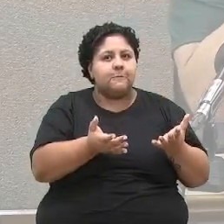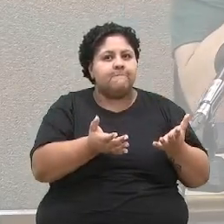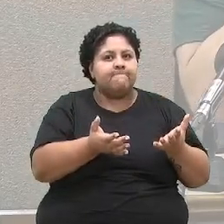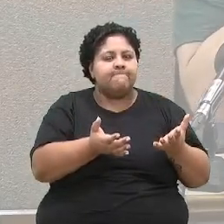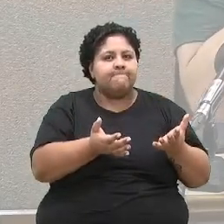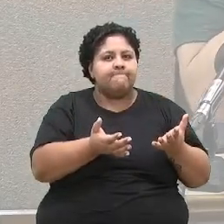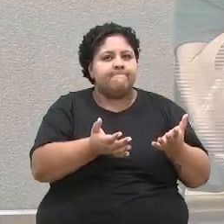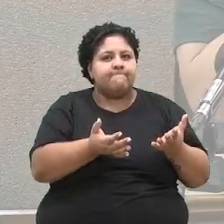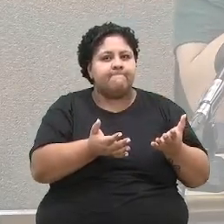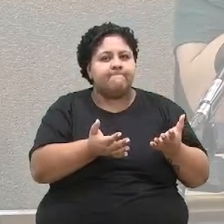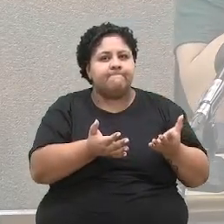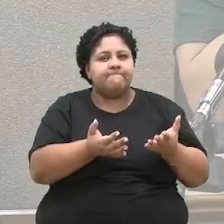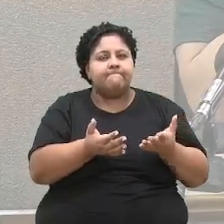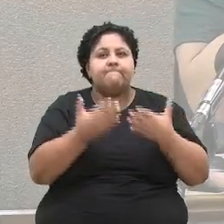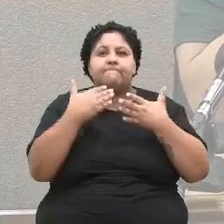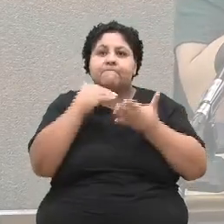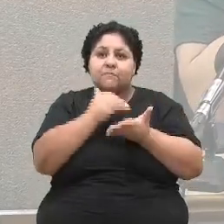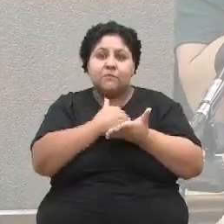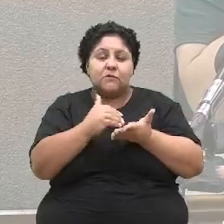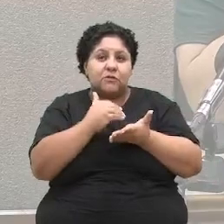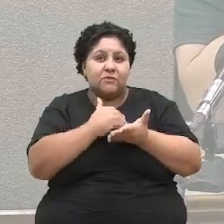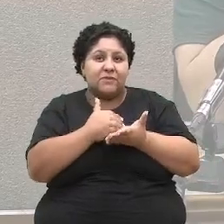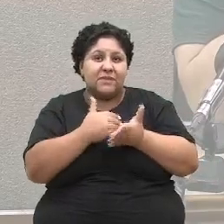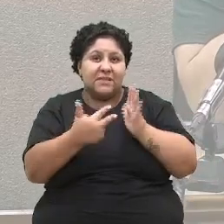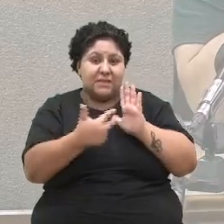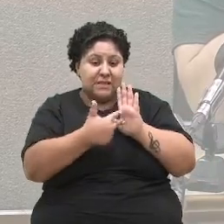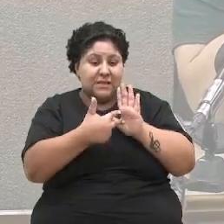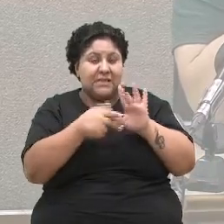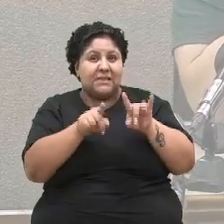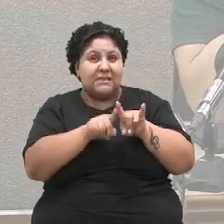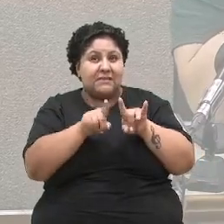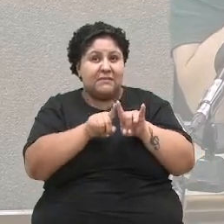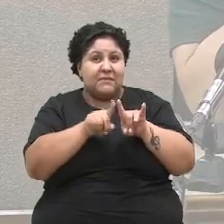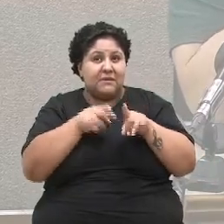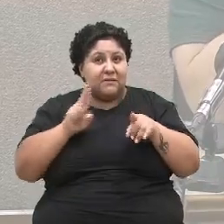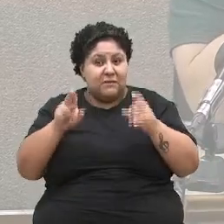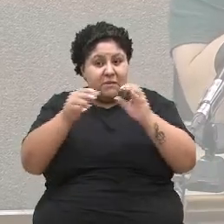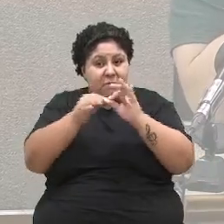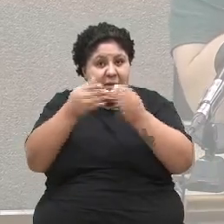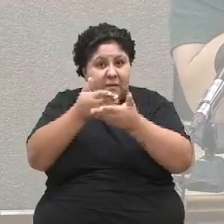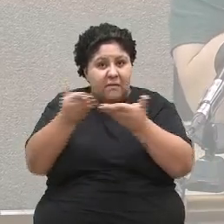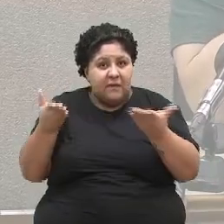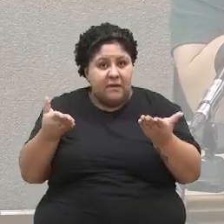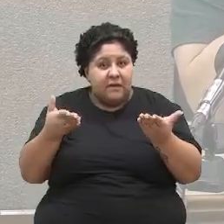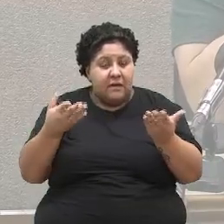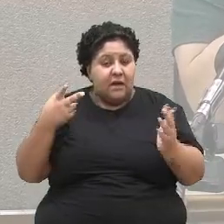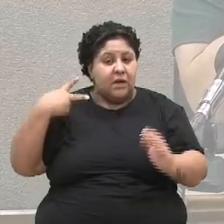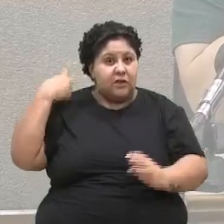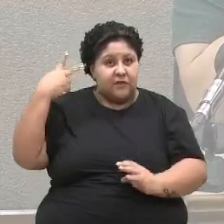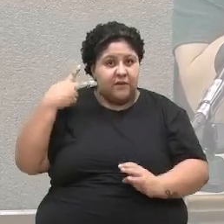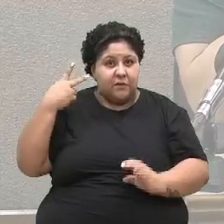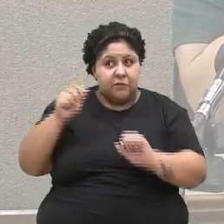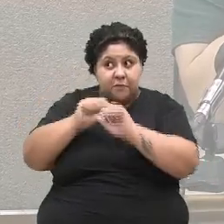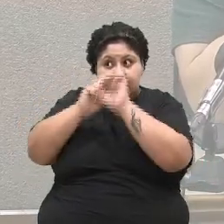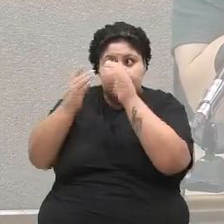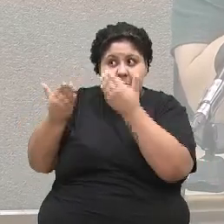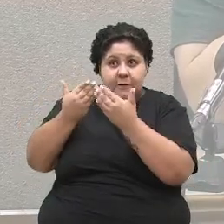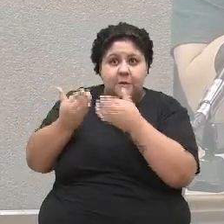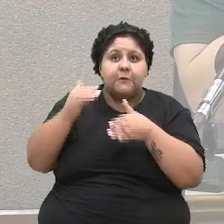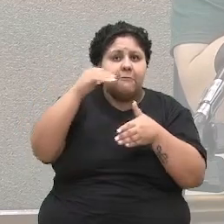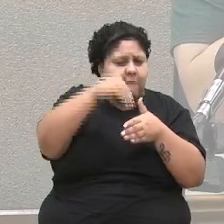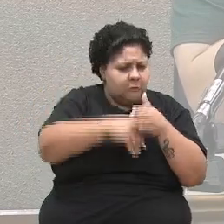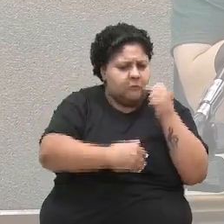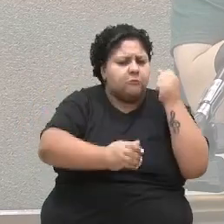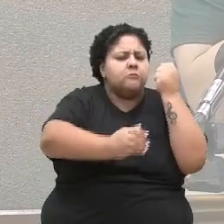secretário é extremamente, né, atencioso e está sempre à disposição dos vereadores para tirar dúvidas. Então, eu voto com muita segurança